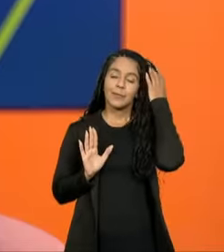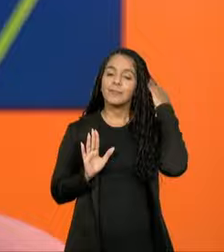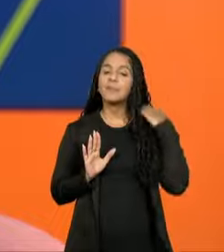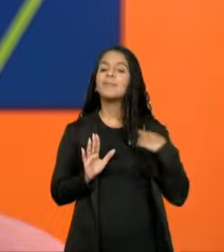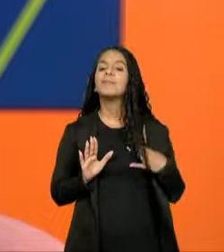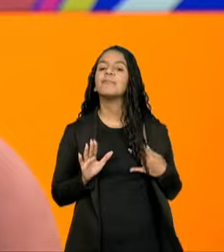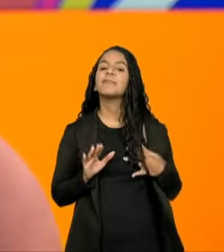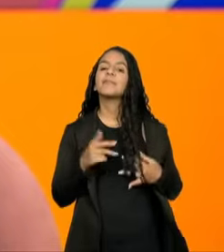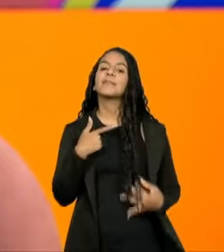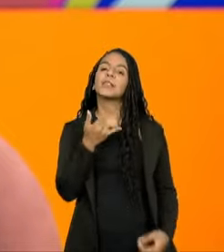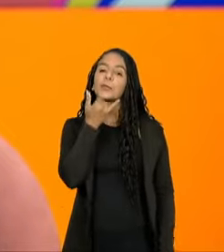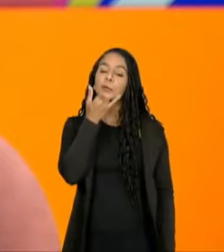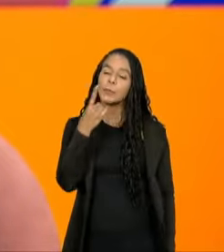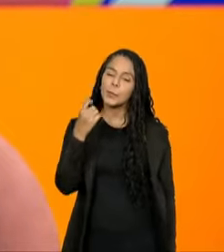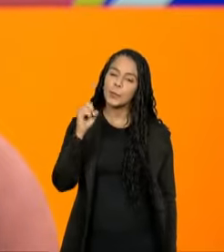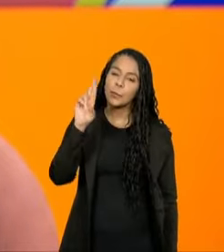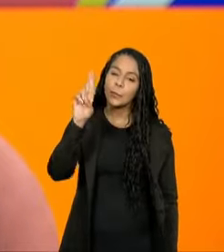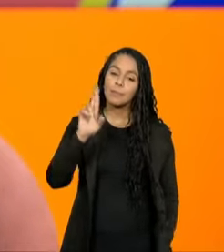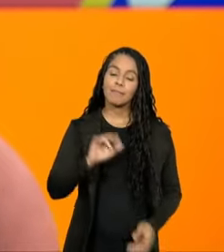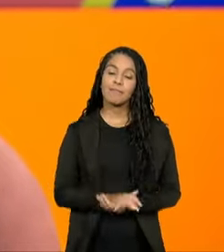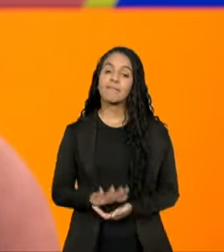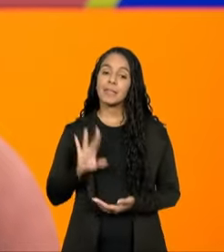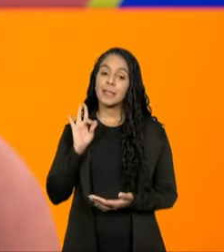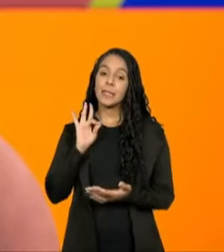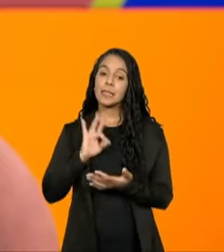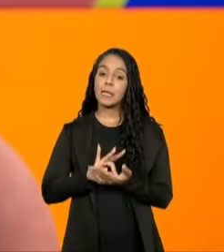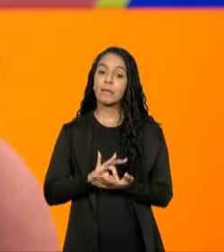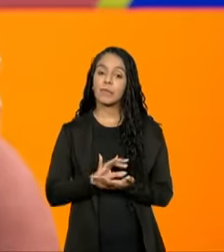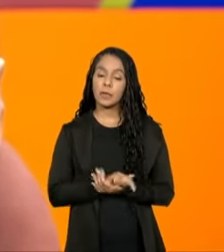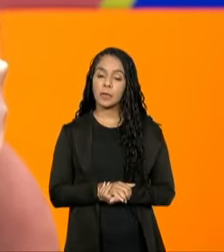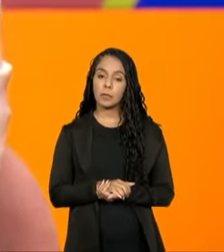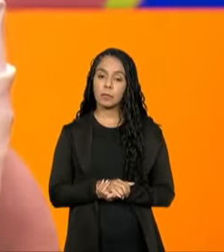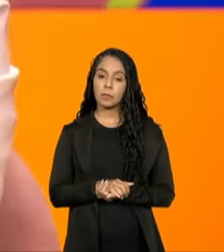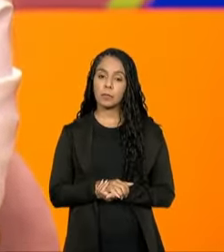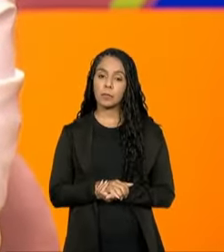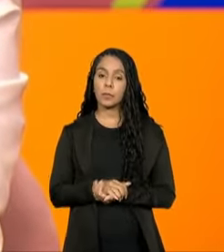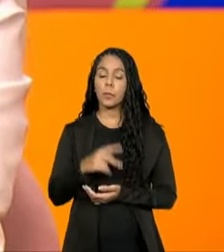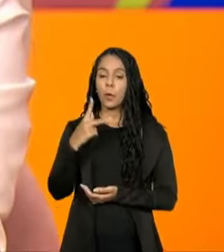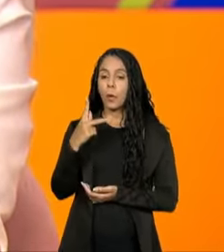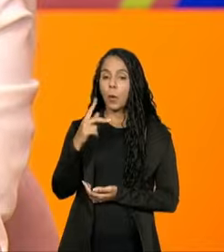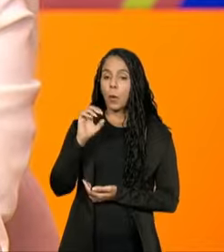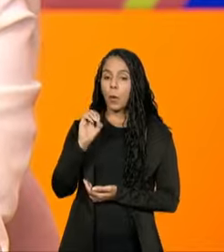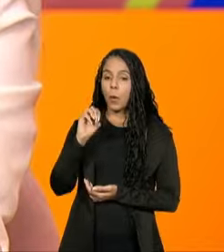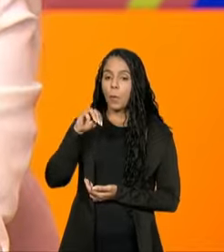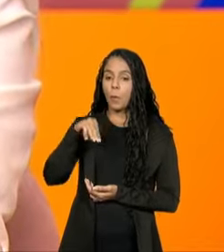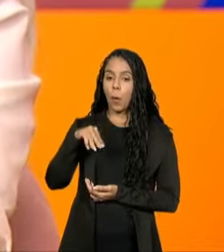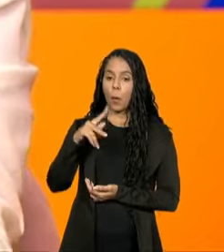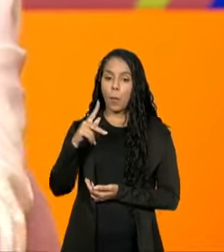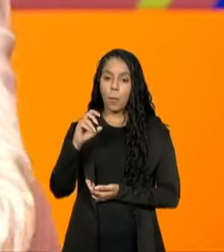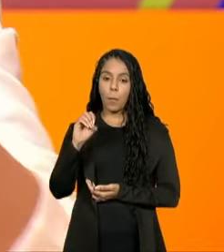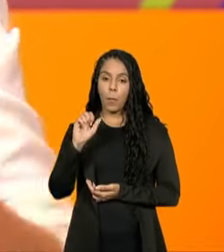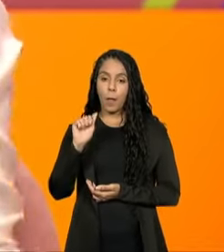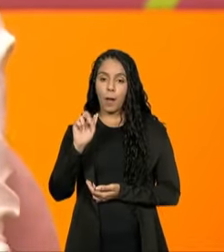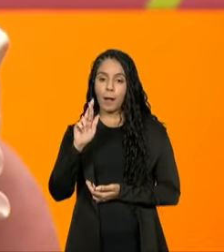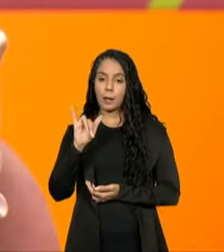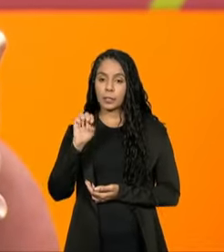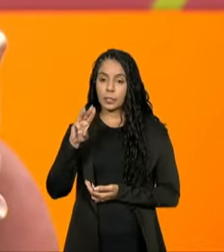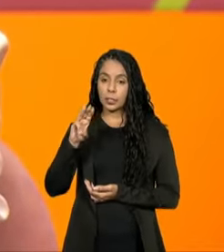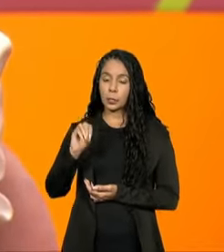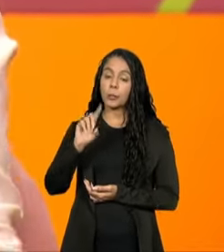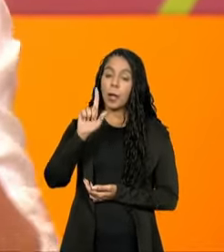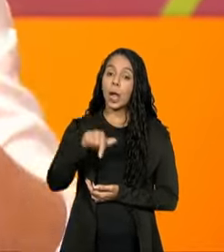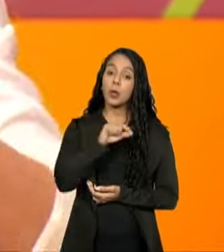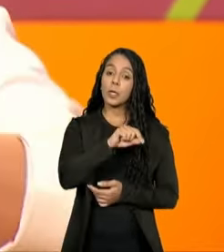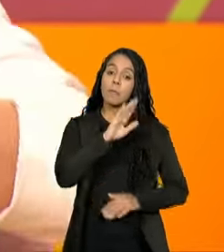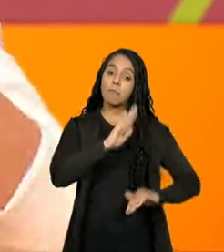não é, mas vai, desculpa, e na verdade, doutora. Na verdade, imagina, na verdade, o pompoarismo é um pedacinho do que a fisioterapeuta